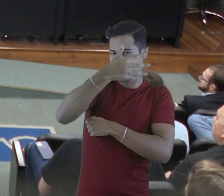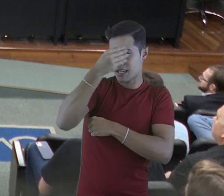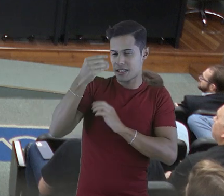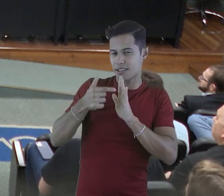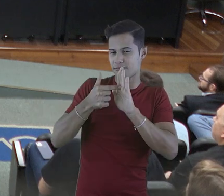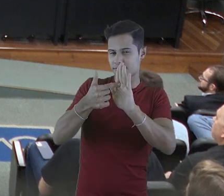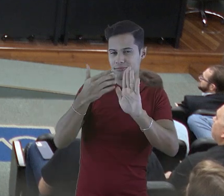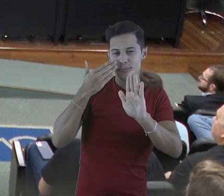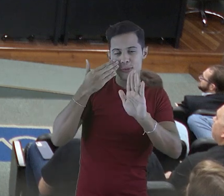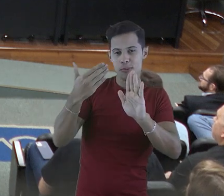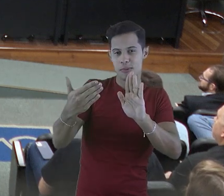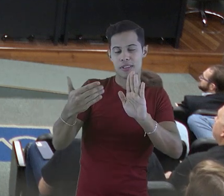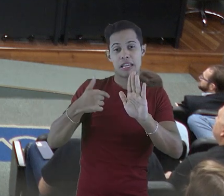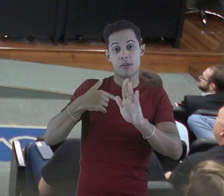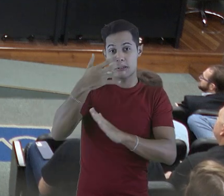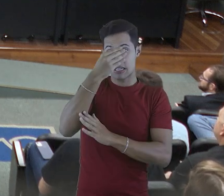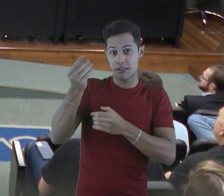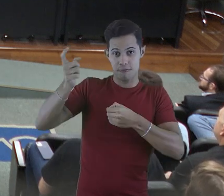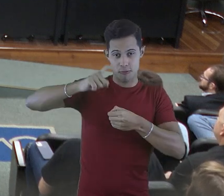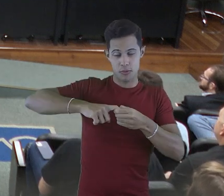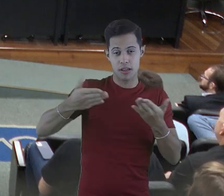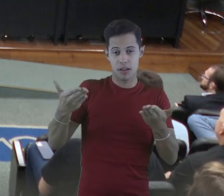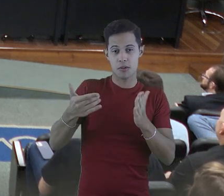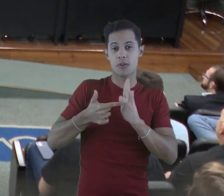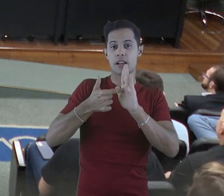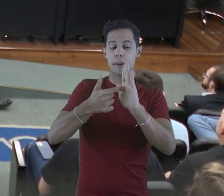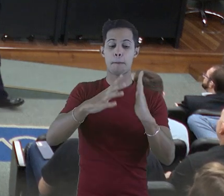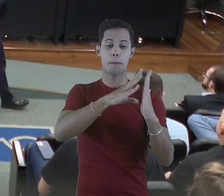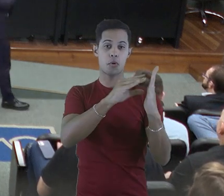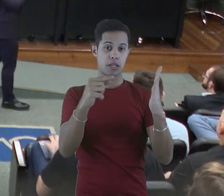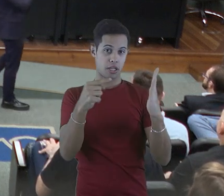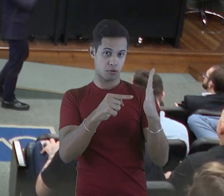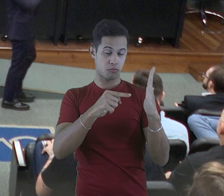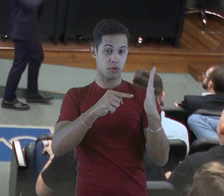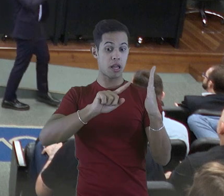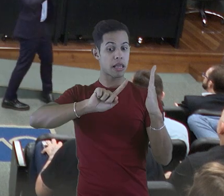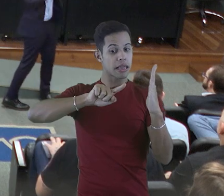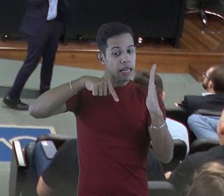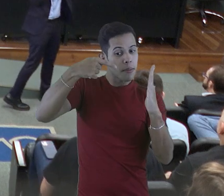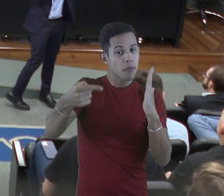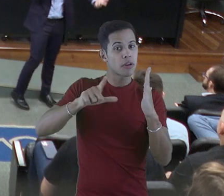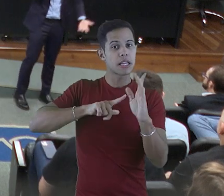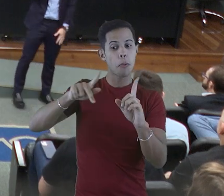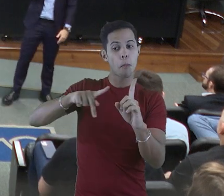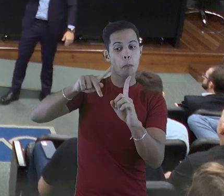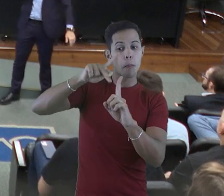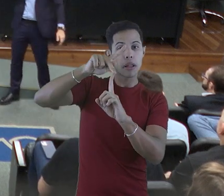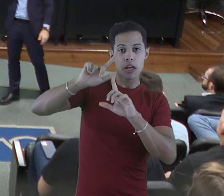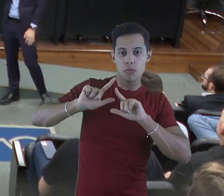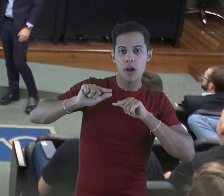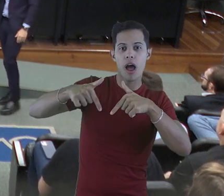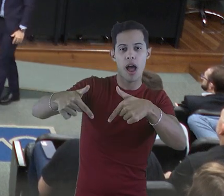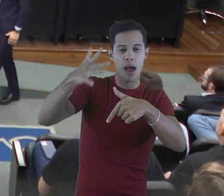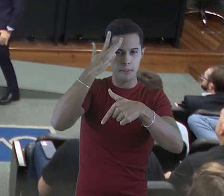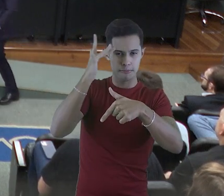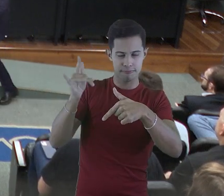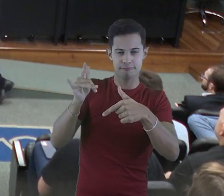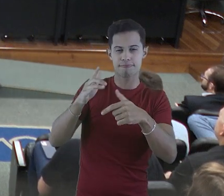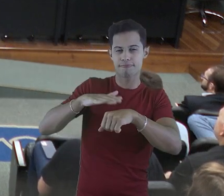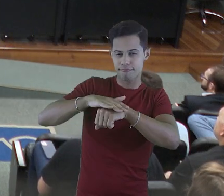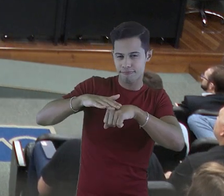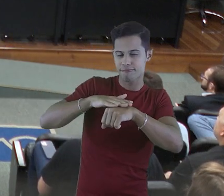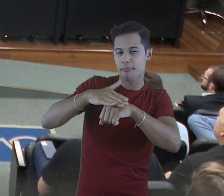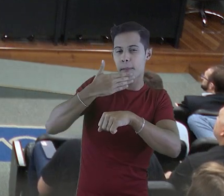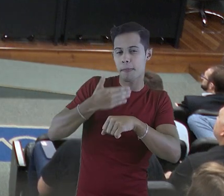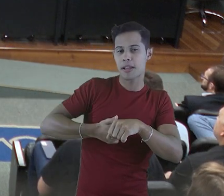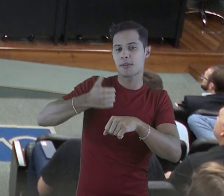matriz tem os planos de ação vocês vão ver amanhã quando a gente falar sobre planos ação tem os planos de ação e